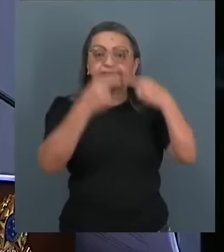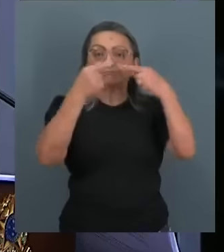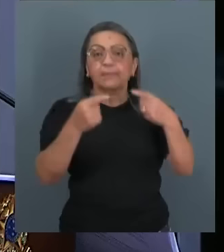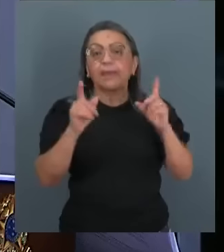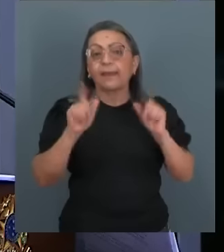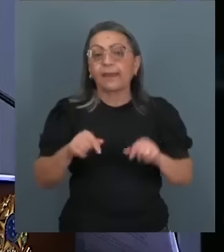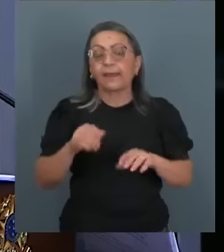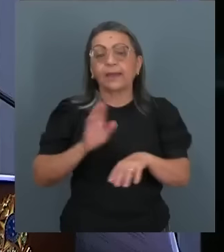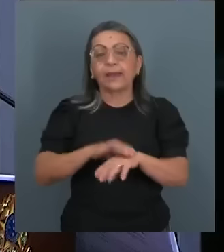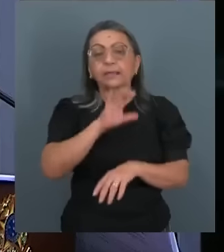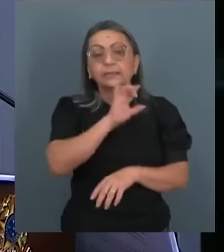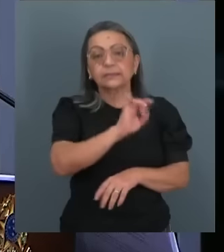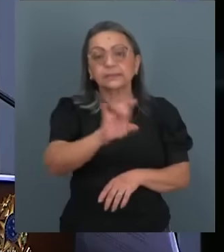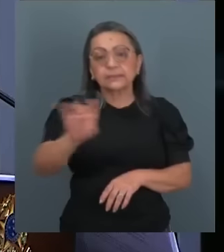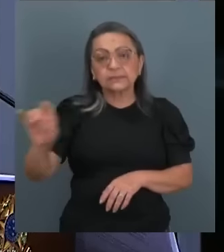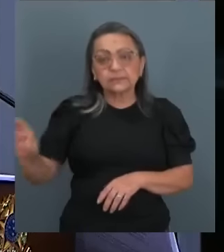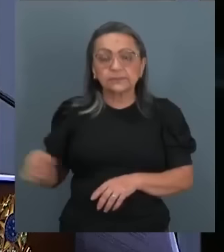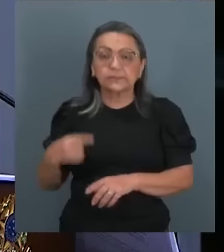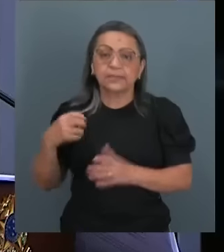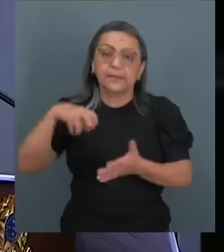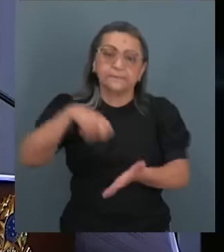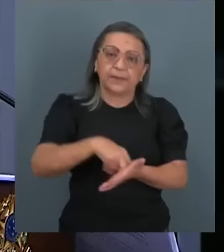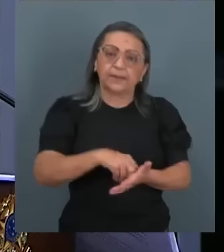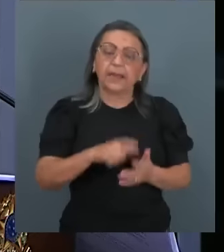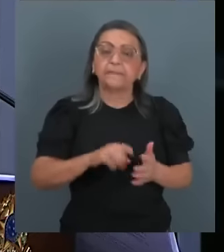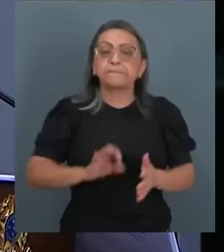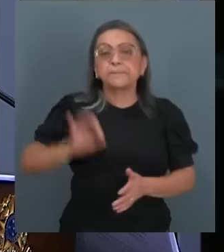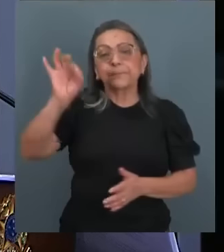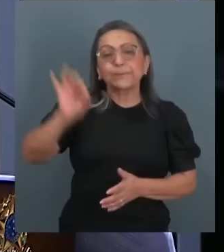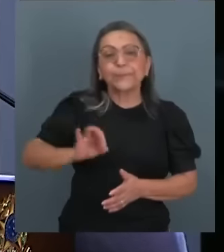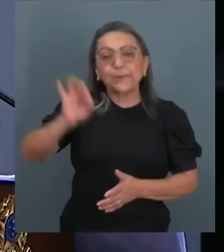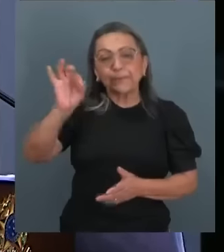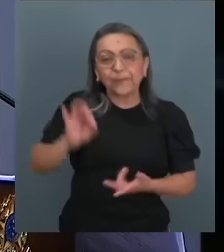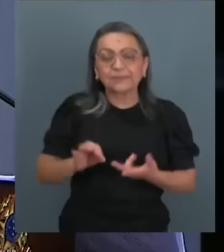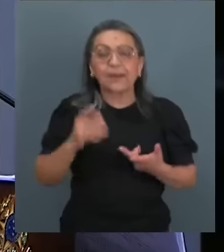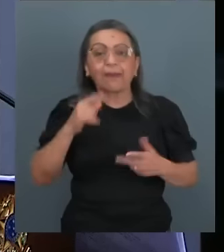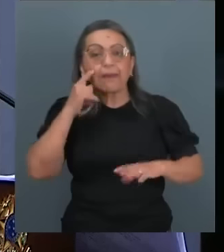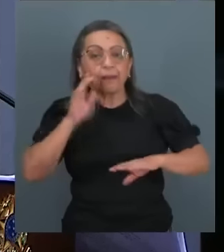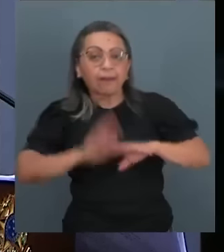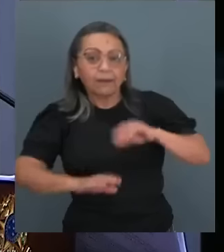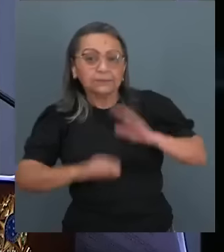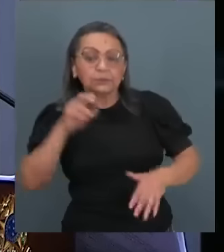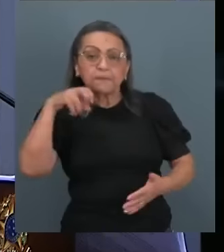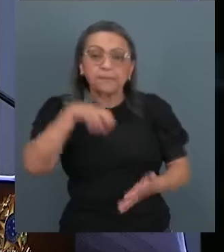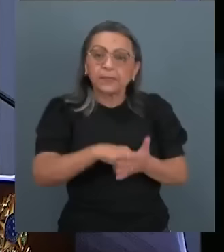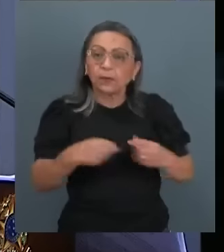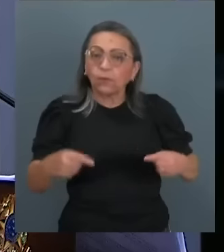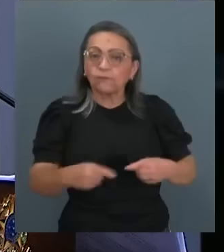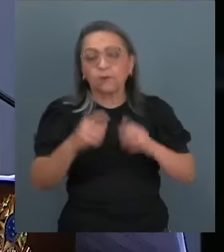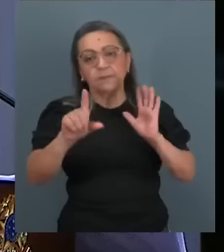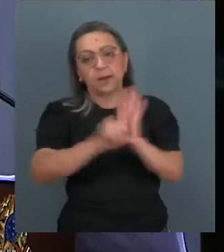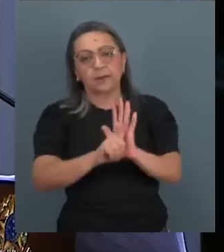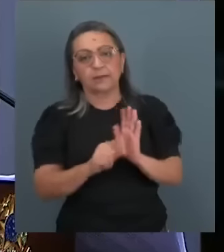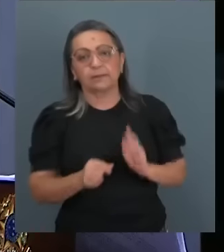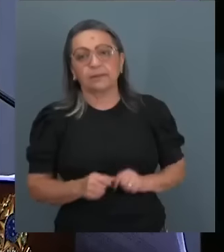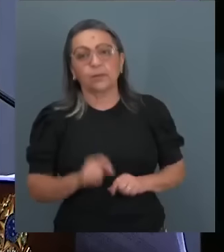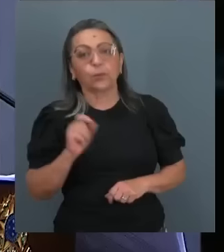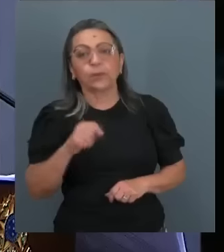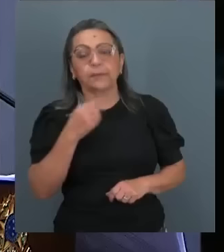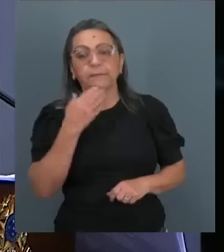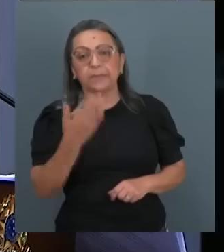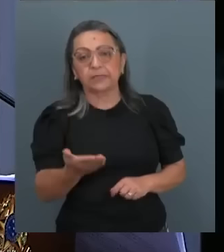a individualização da pena, é proporcionalidade, é execução penal nos termos da lei. O que se pede,